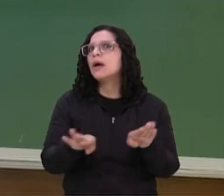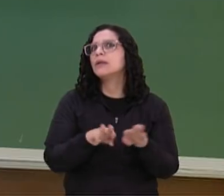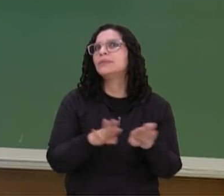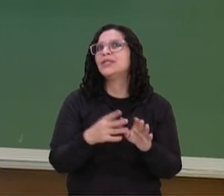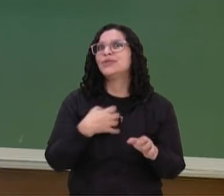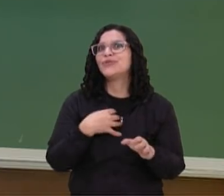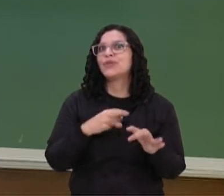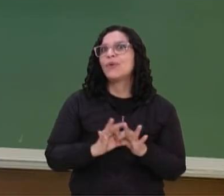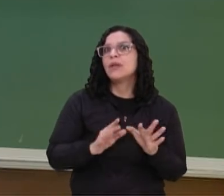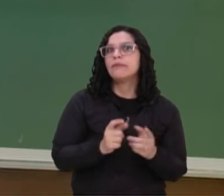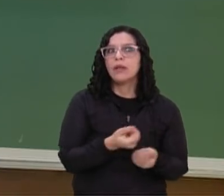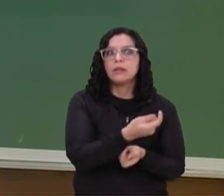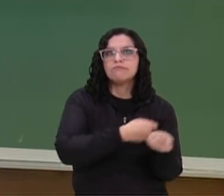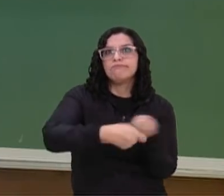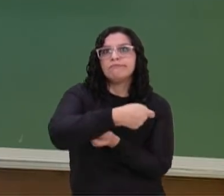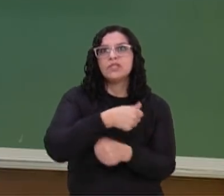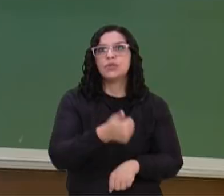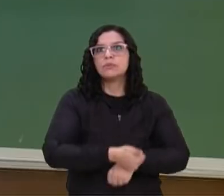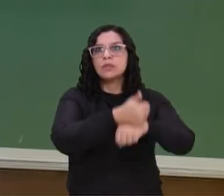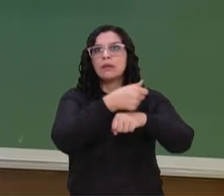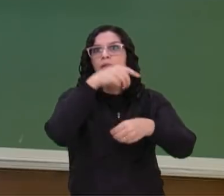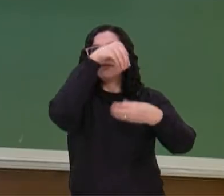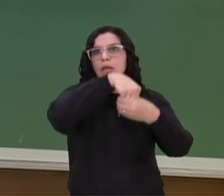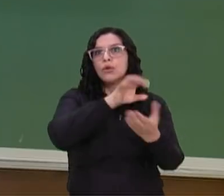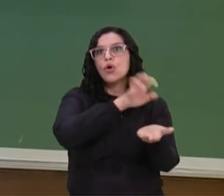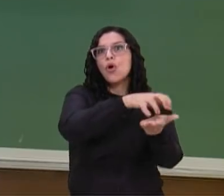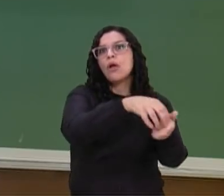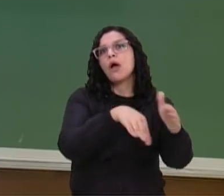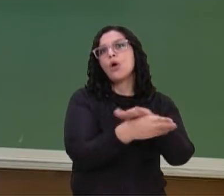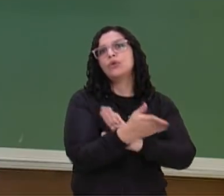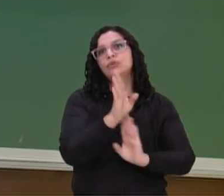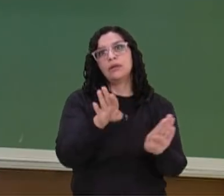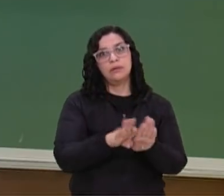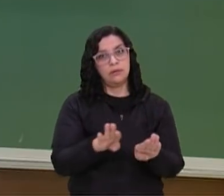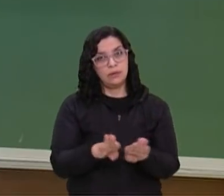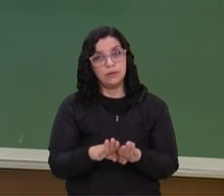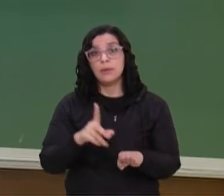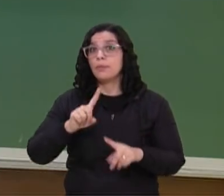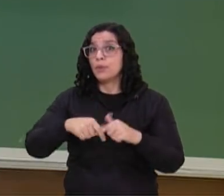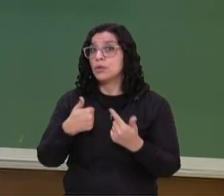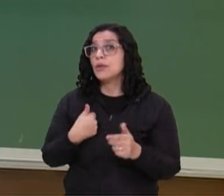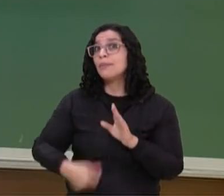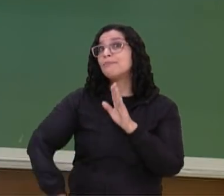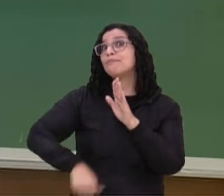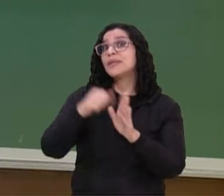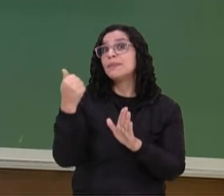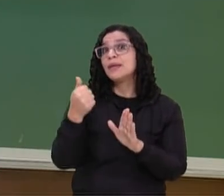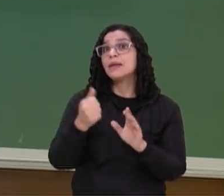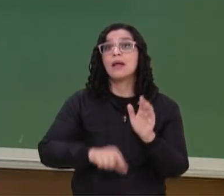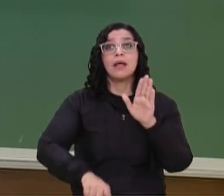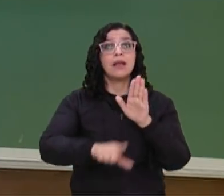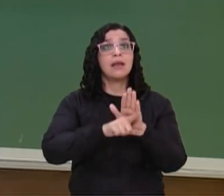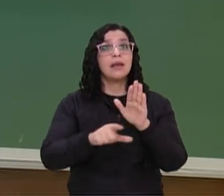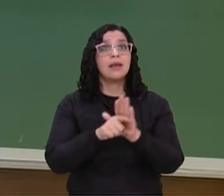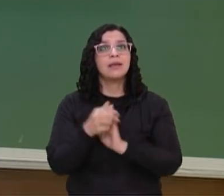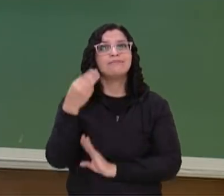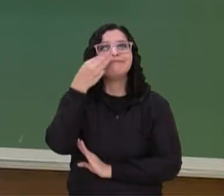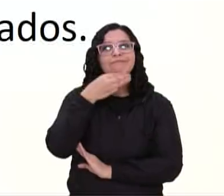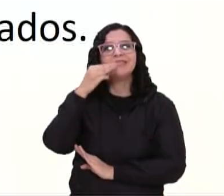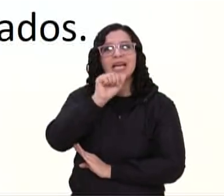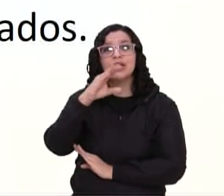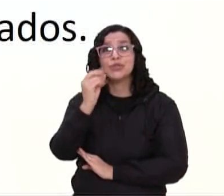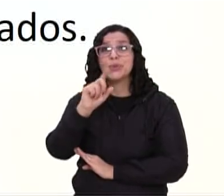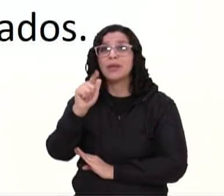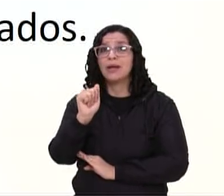a liberdade de governo que essas colônias estavam acostumadas. A primeira dessas leis é a Lei do Açúcar, de